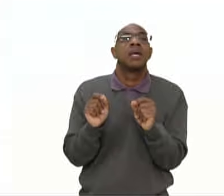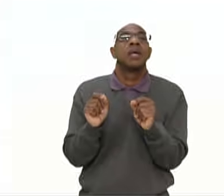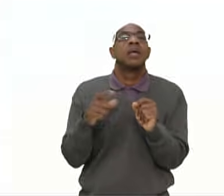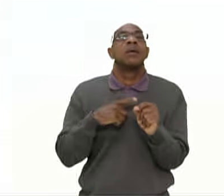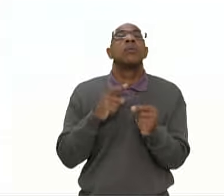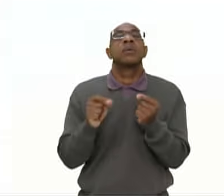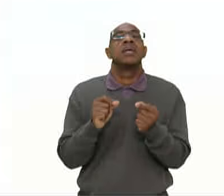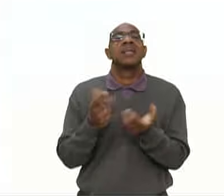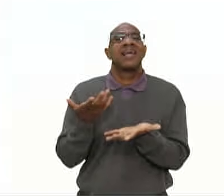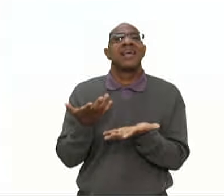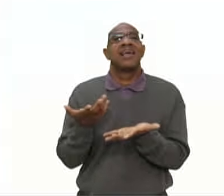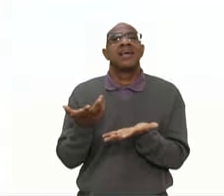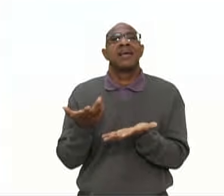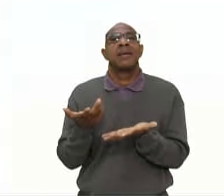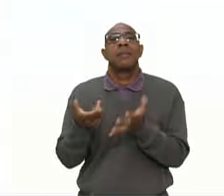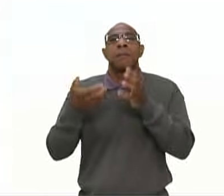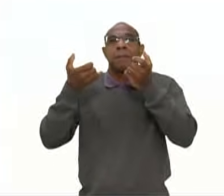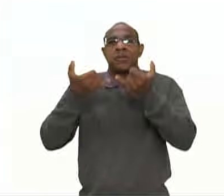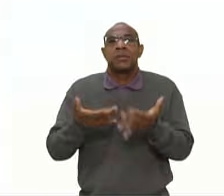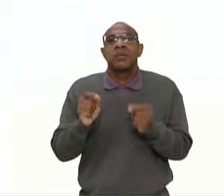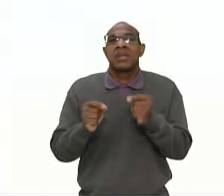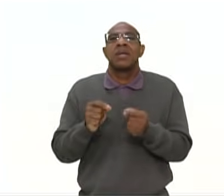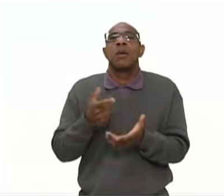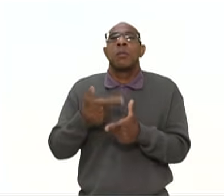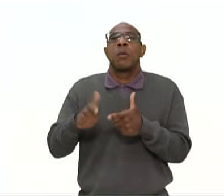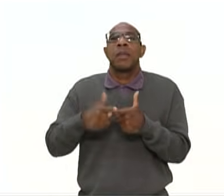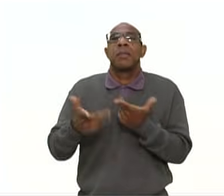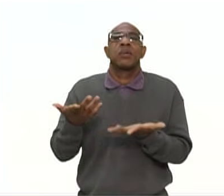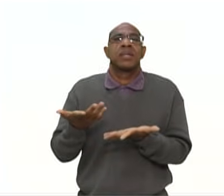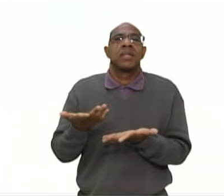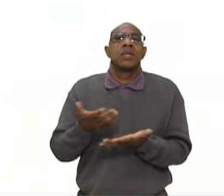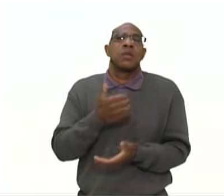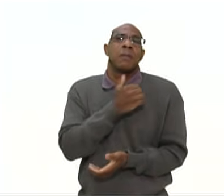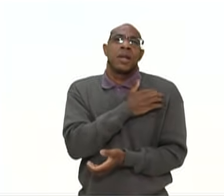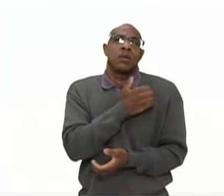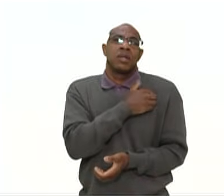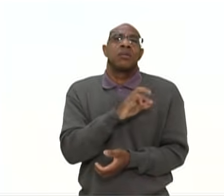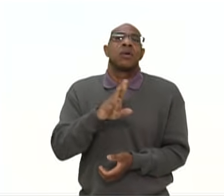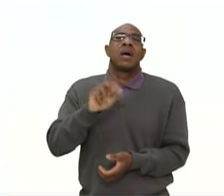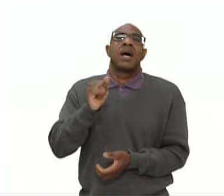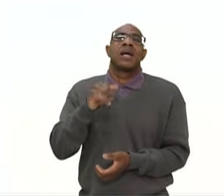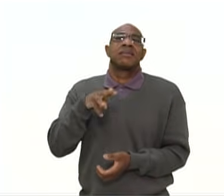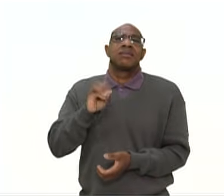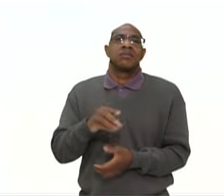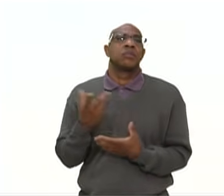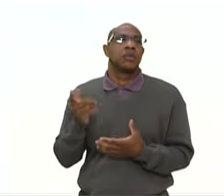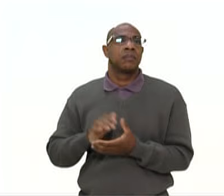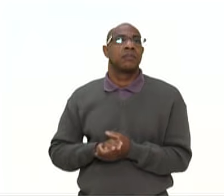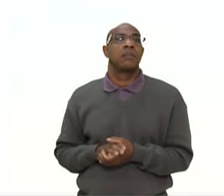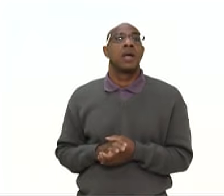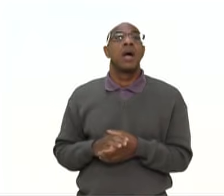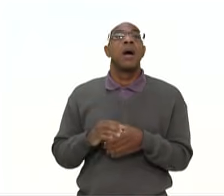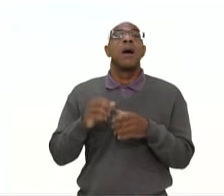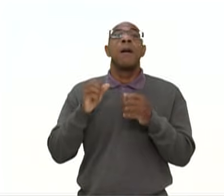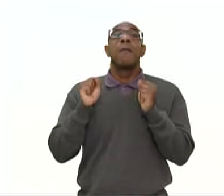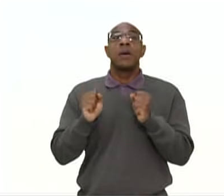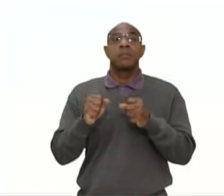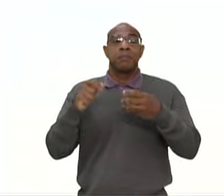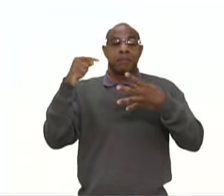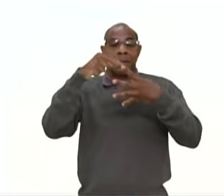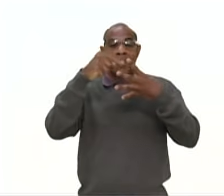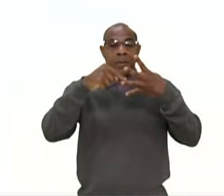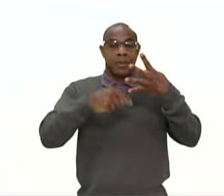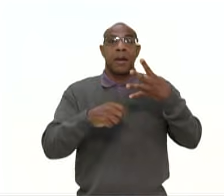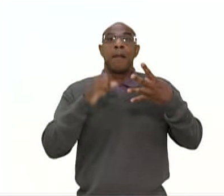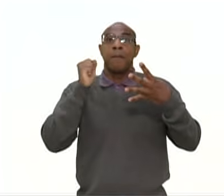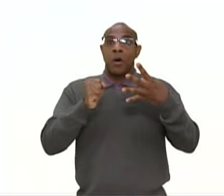do racismo, né, a ação afirmativa para a questão do racismo. E a partir da definição, podemos afirmar que,